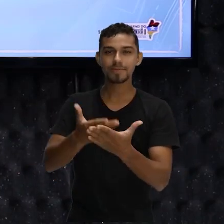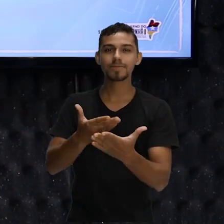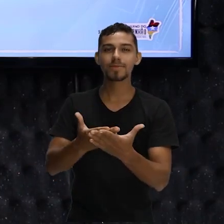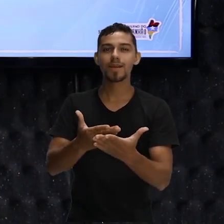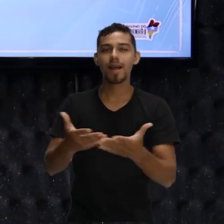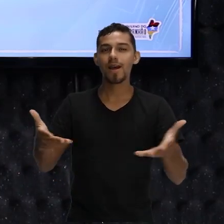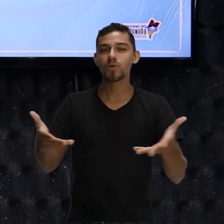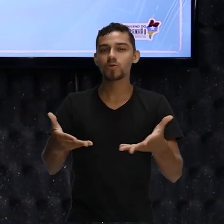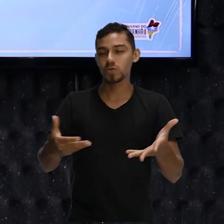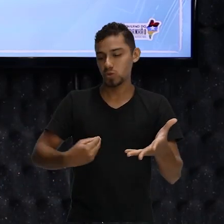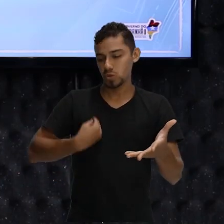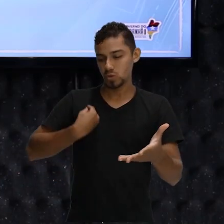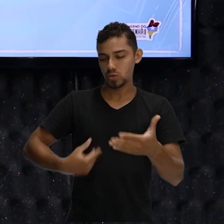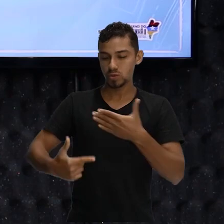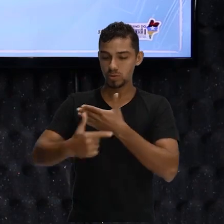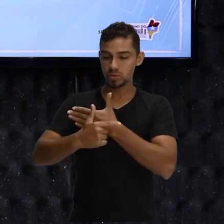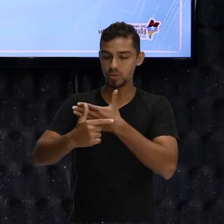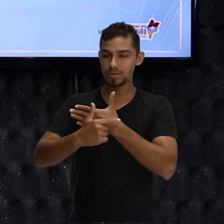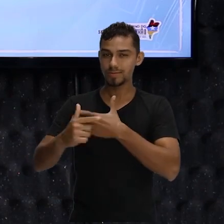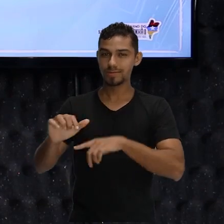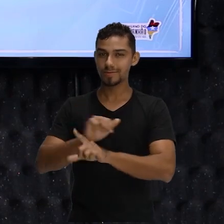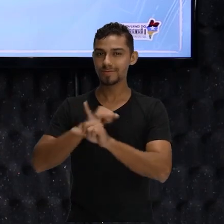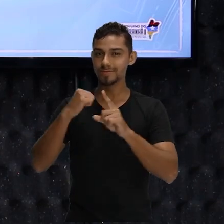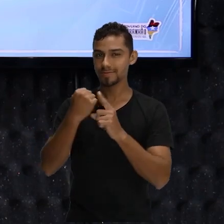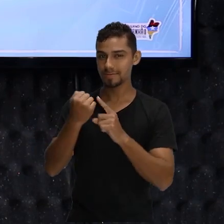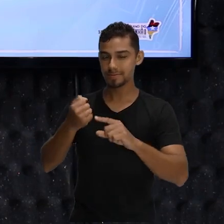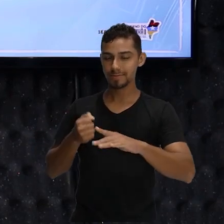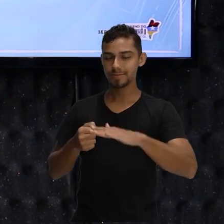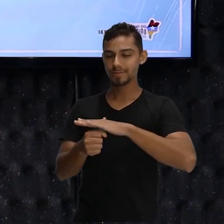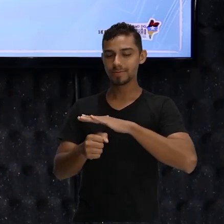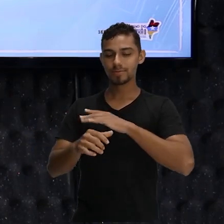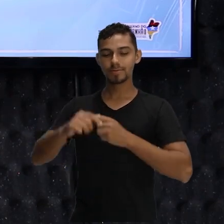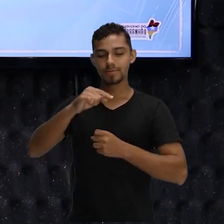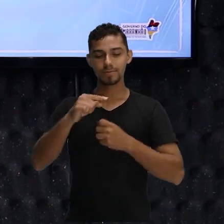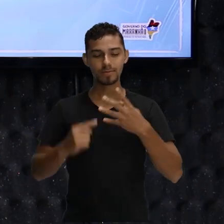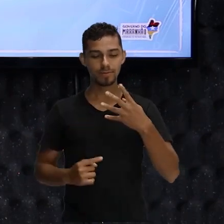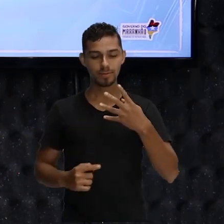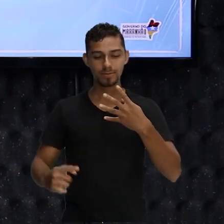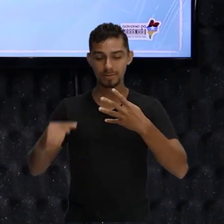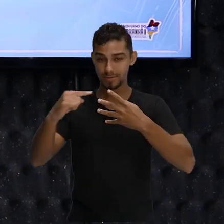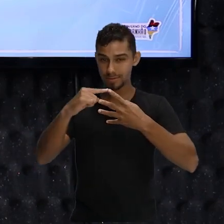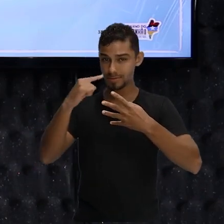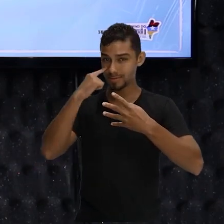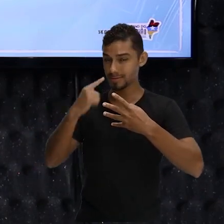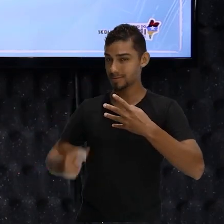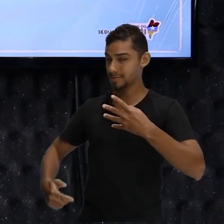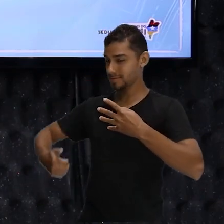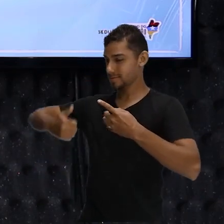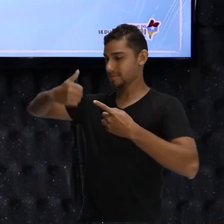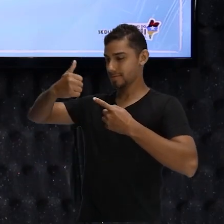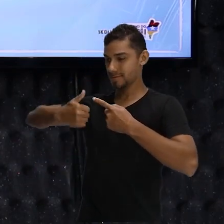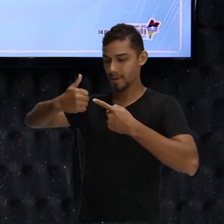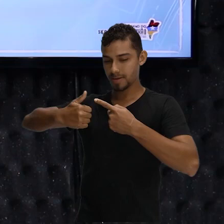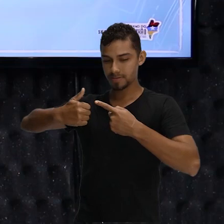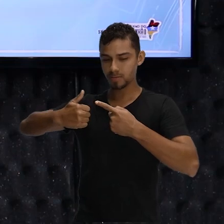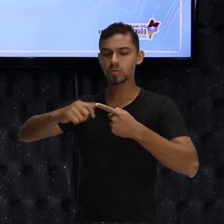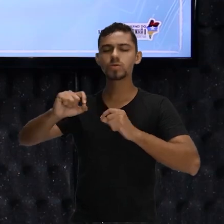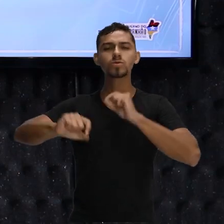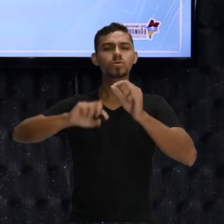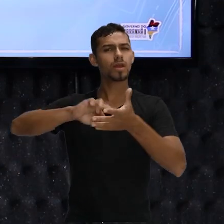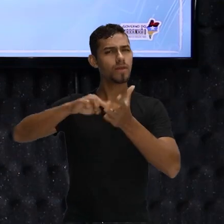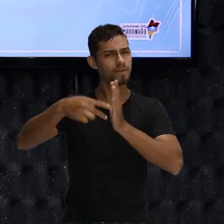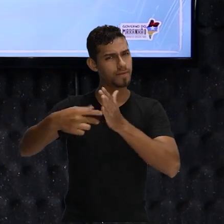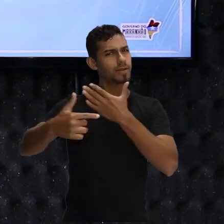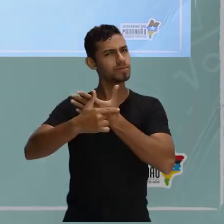social e também sobre papéis sociais. A aula está dividida em 4 tópicos. Vamos acompanhar comigo aqui, ó. O que é status